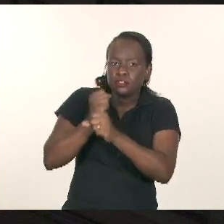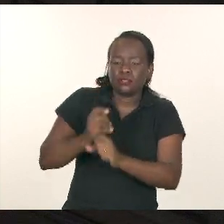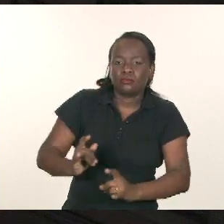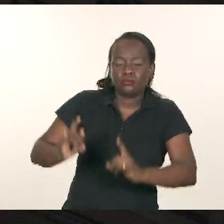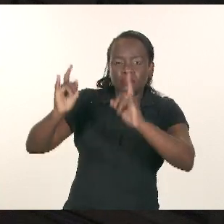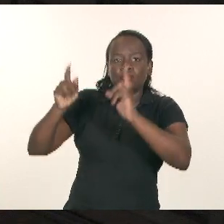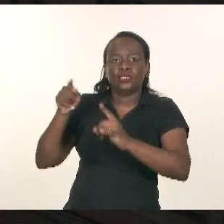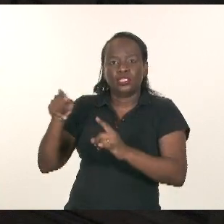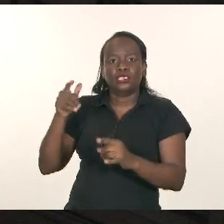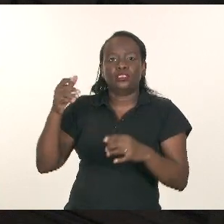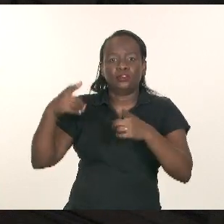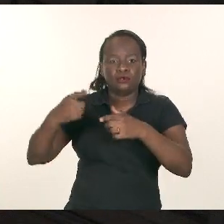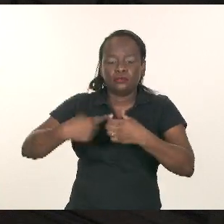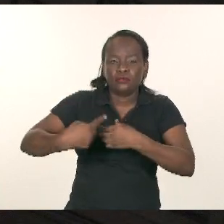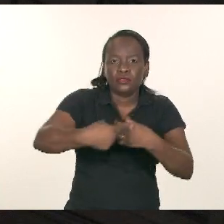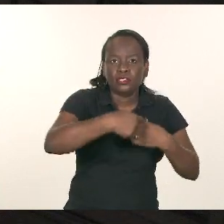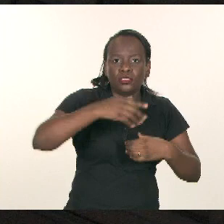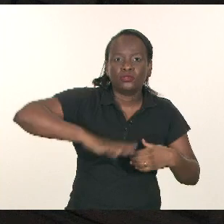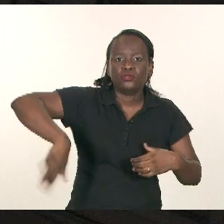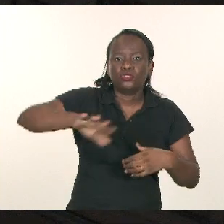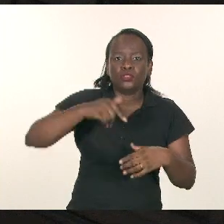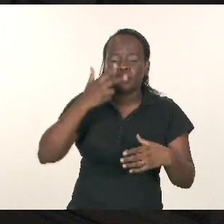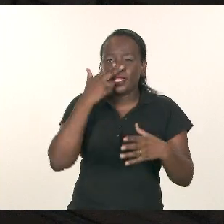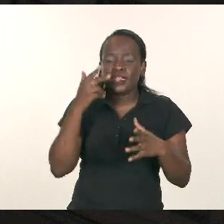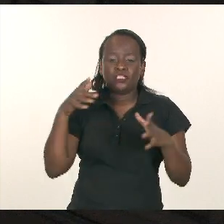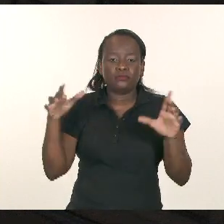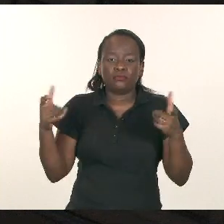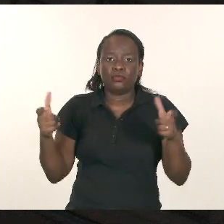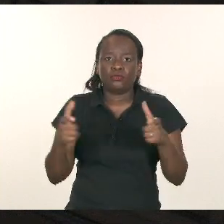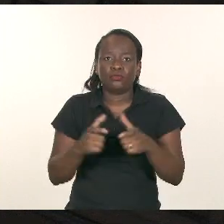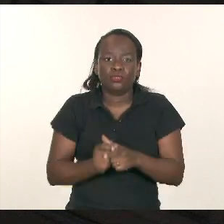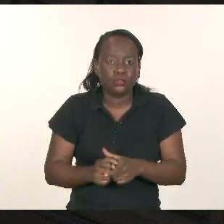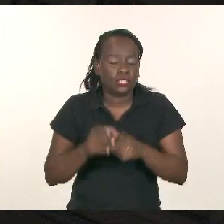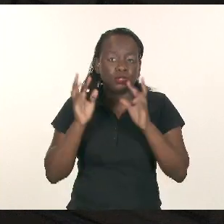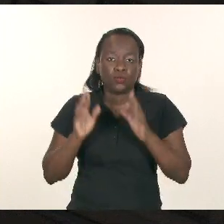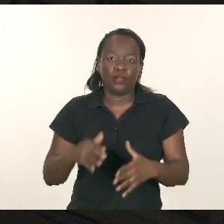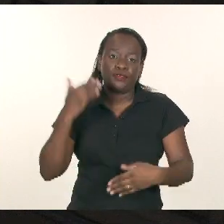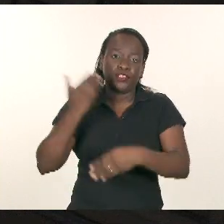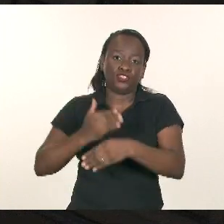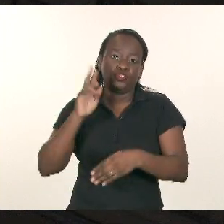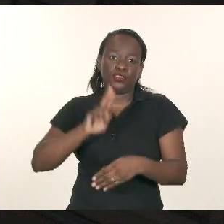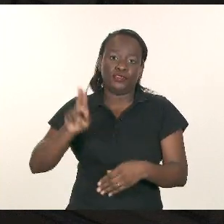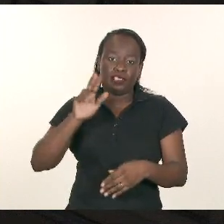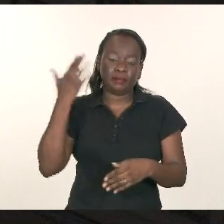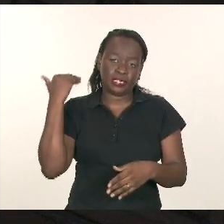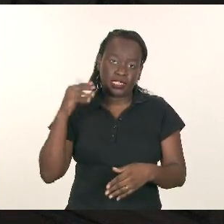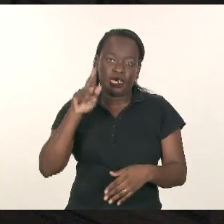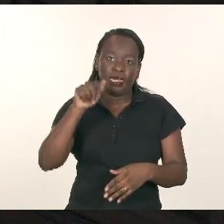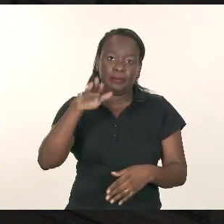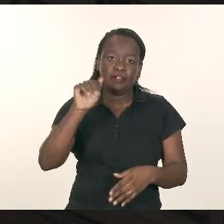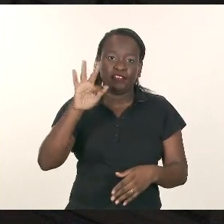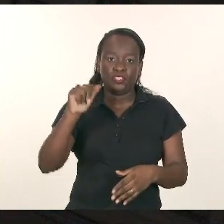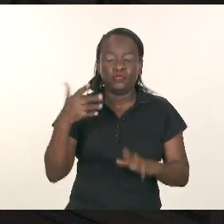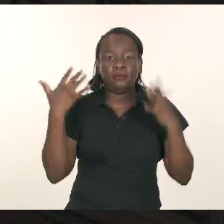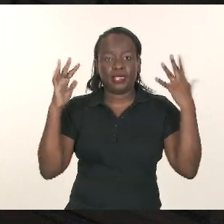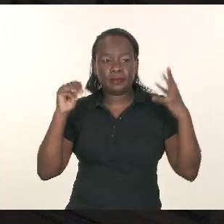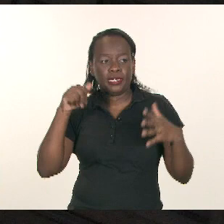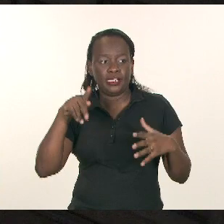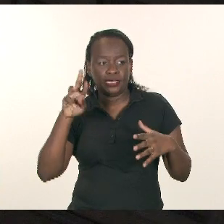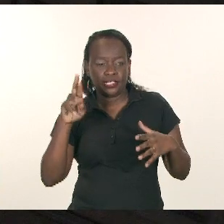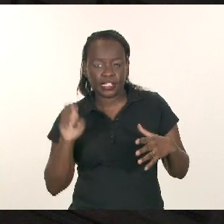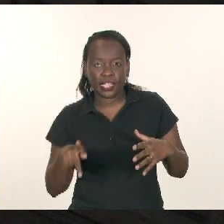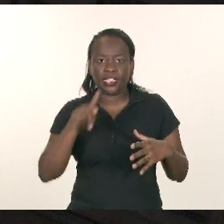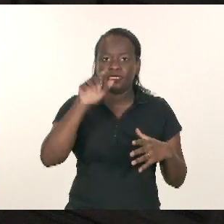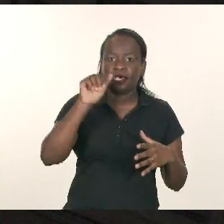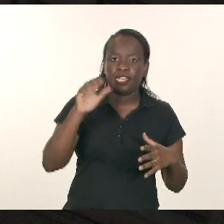reerguer todos aqueles bairros que foram morrendo junto com o fechamento da antiga Universidade de Gama Filho. Parabéns, André, parabéns, Zaca. Vamos recuperar o